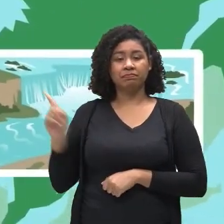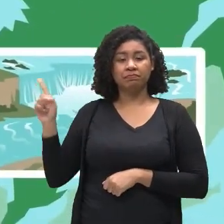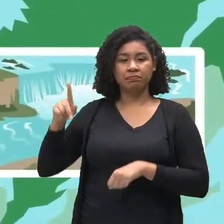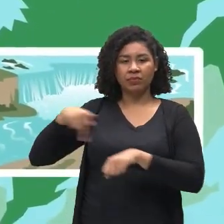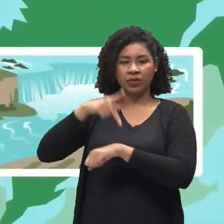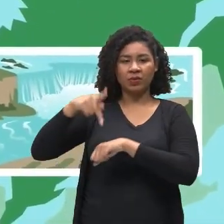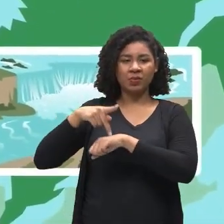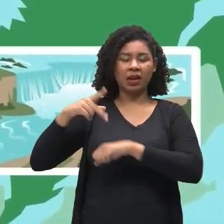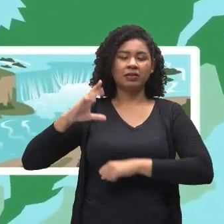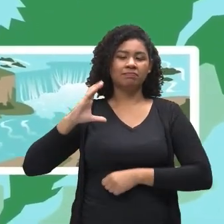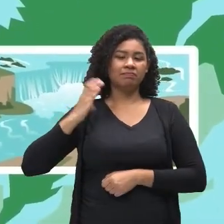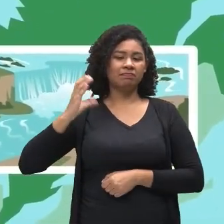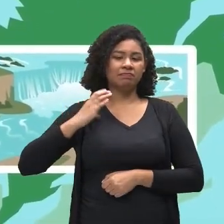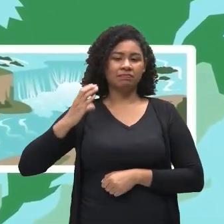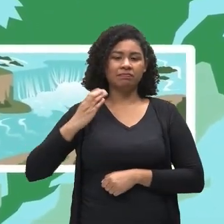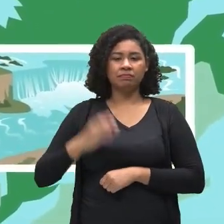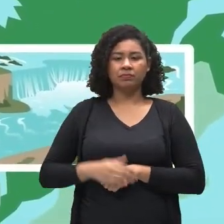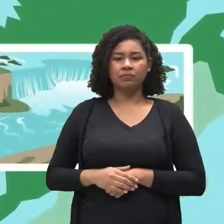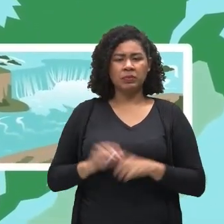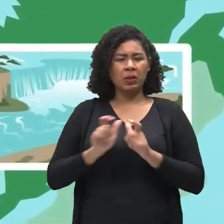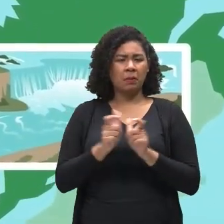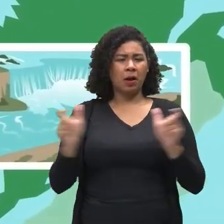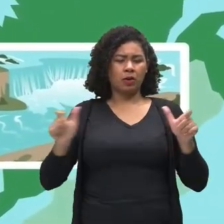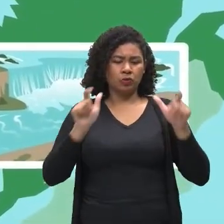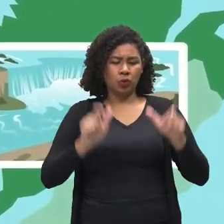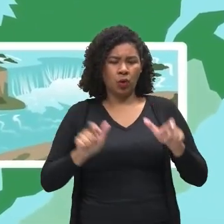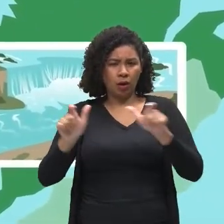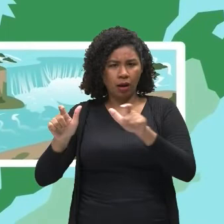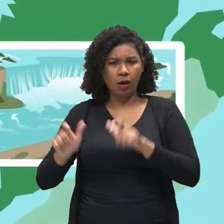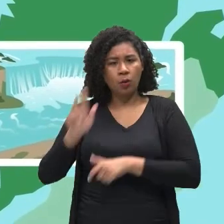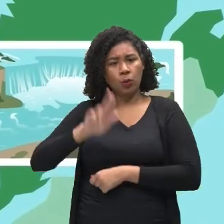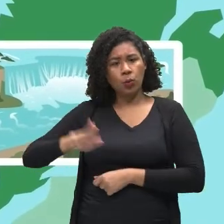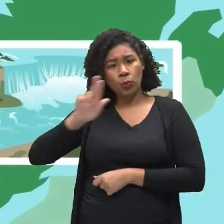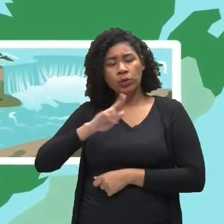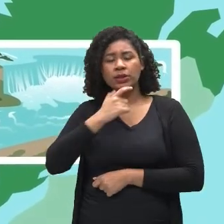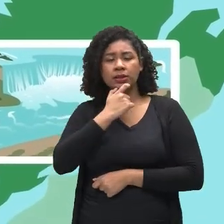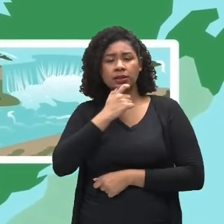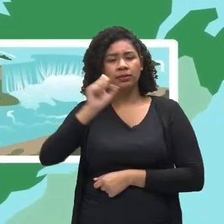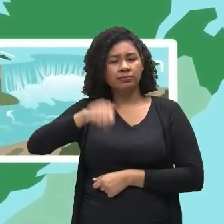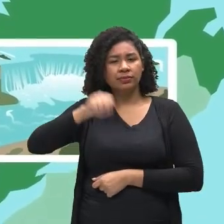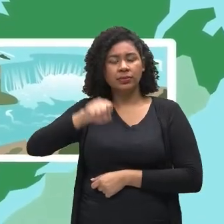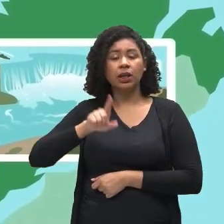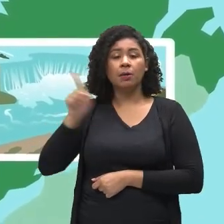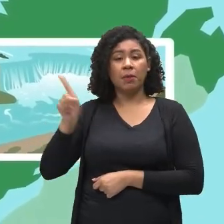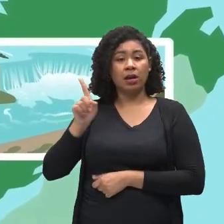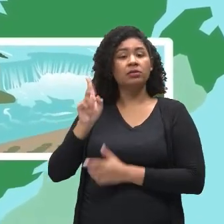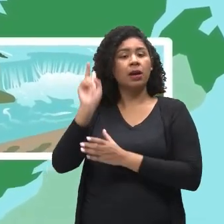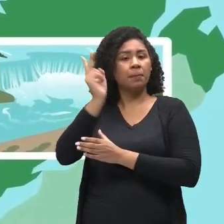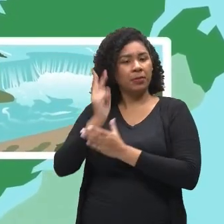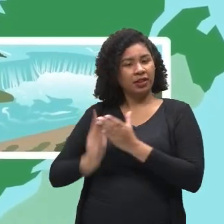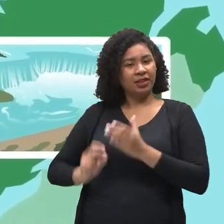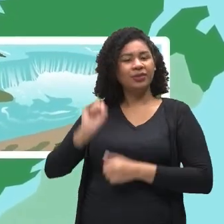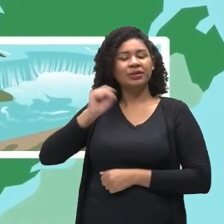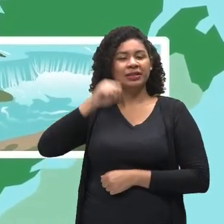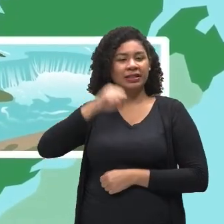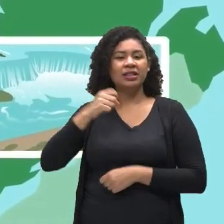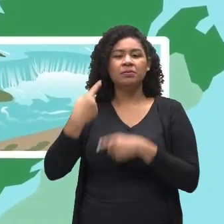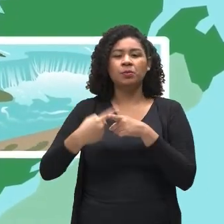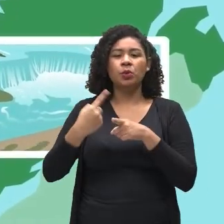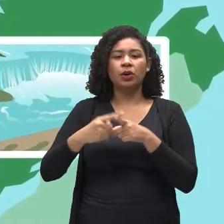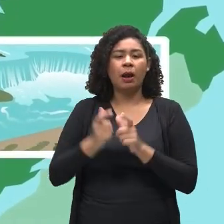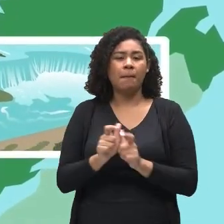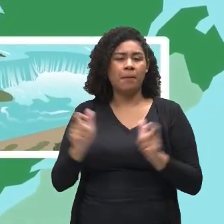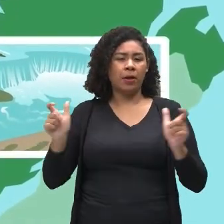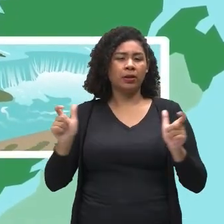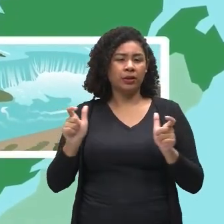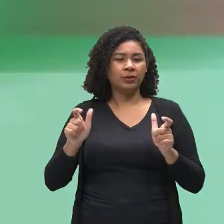Canadá. Mesmo que a maior parte do país tenha como língua oficial o inglês, ele é um país bilíngue. Isso porque uma parte do país fala